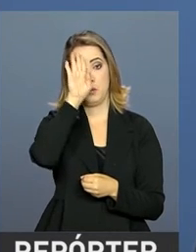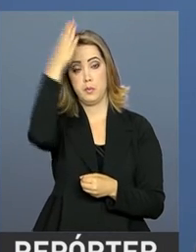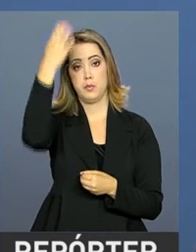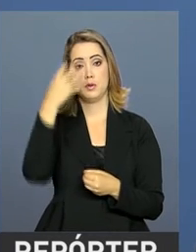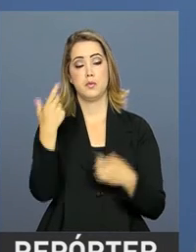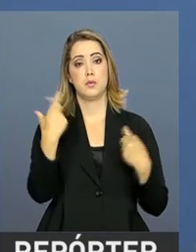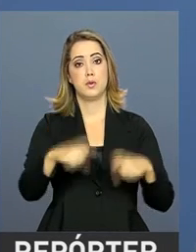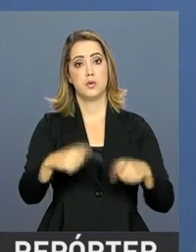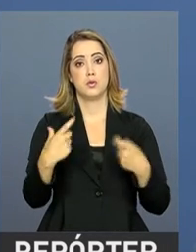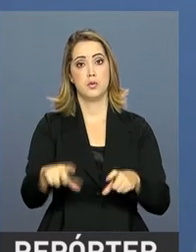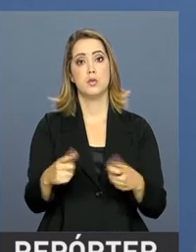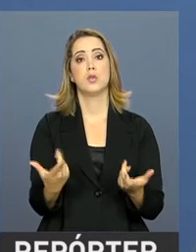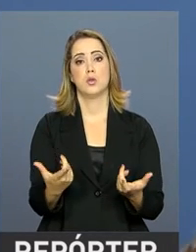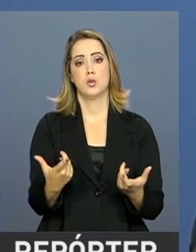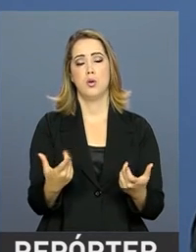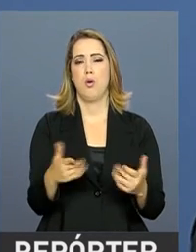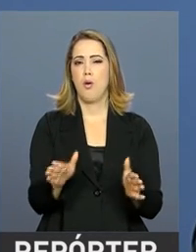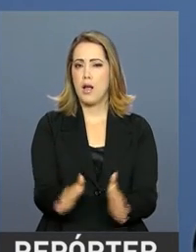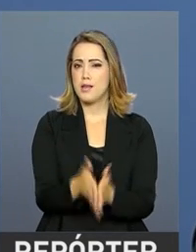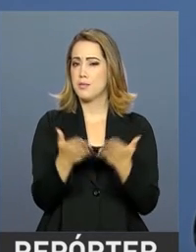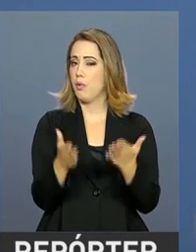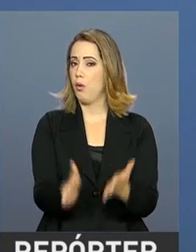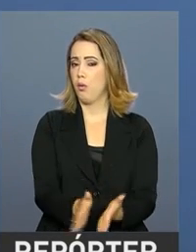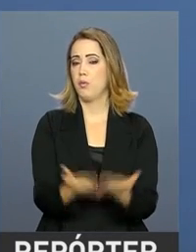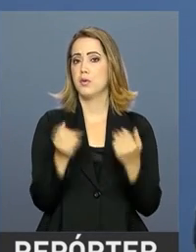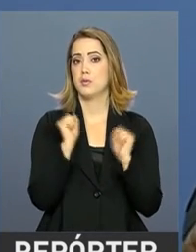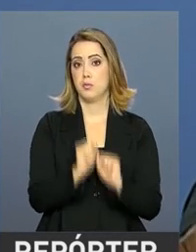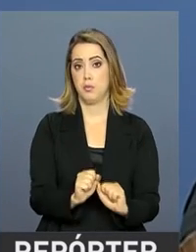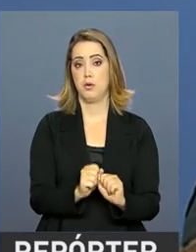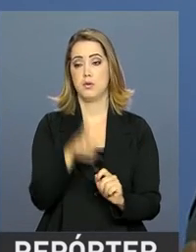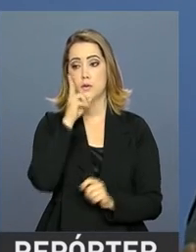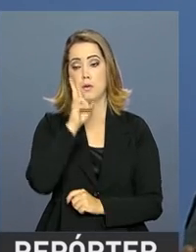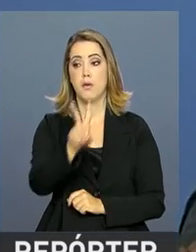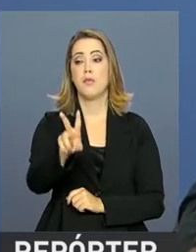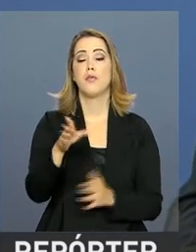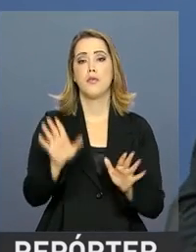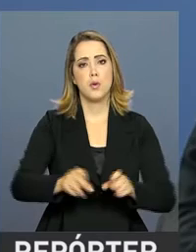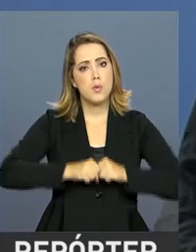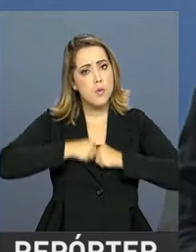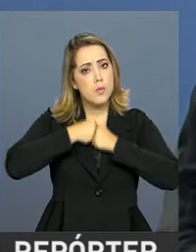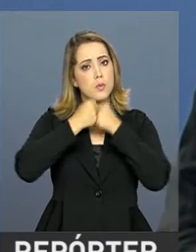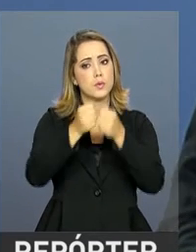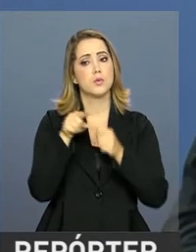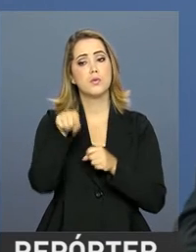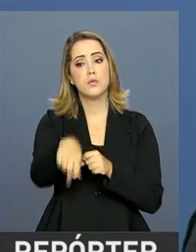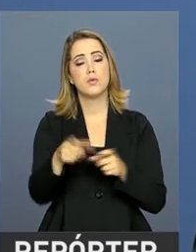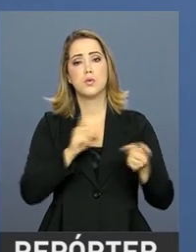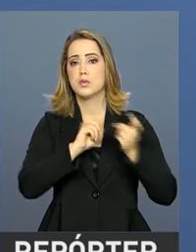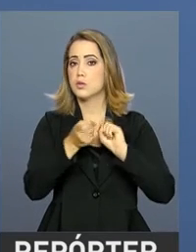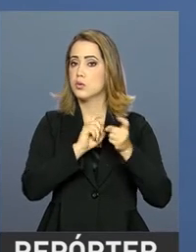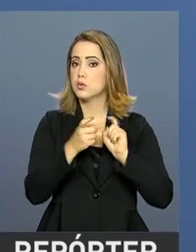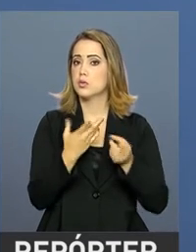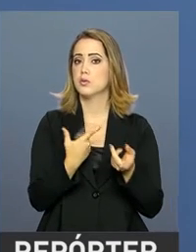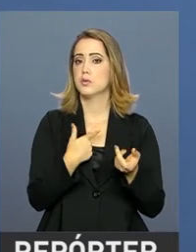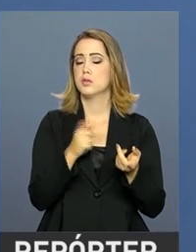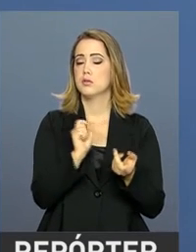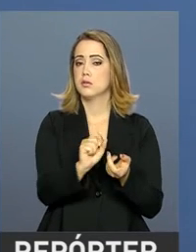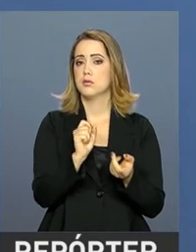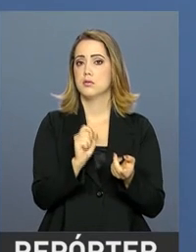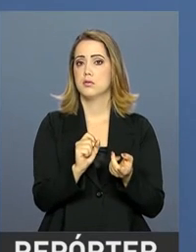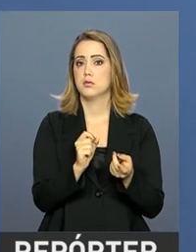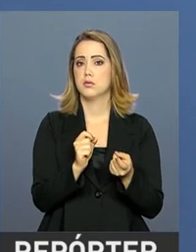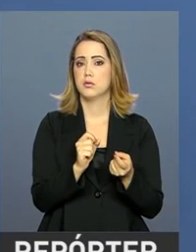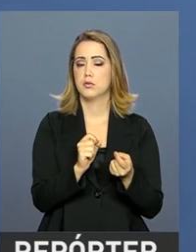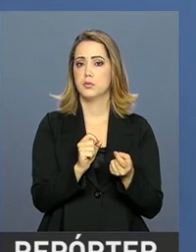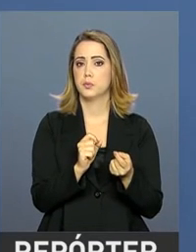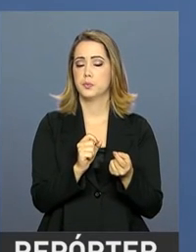as regiões mais pobres, possam levar em consideração esse esforço da sua gestão, no sentido de